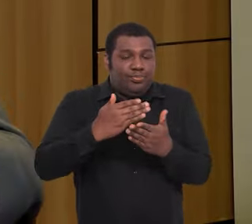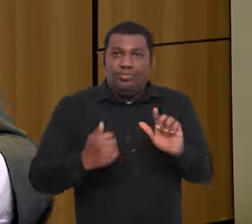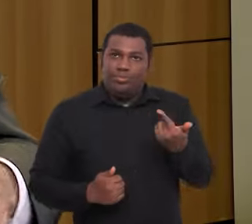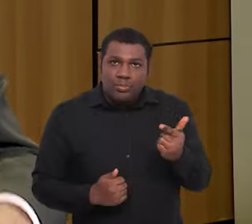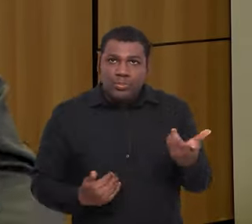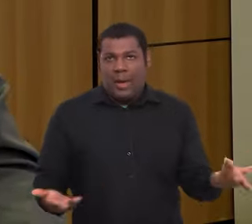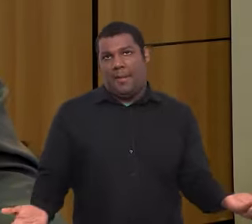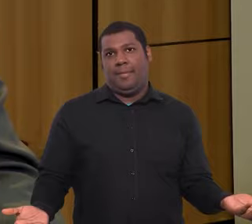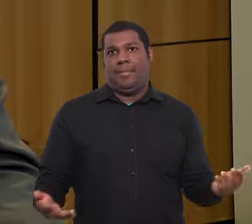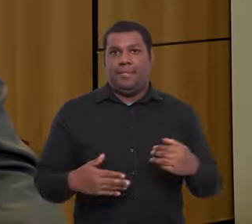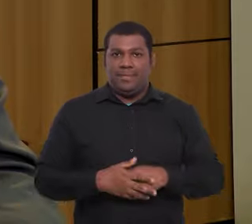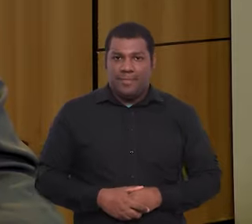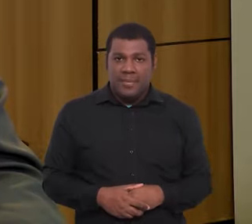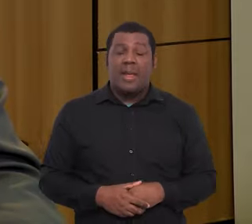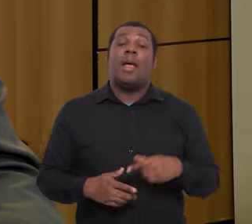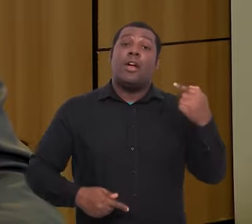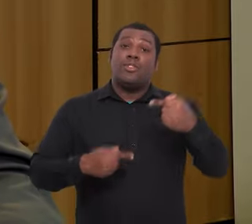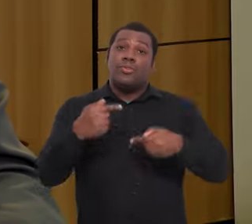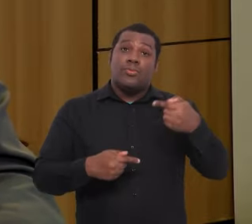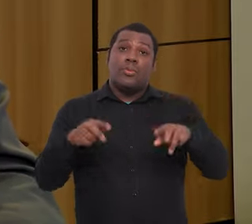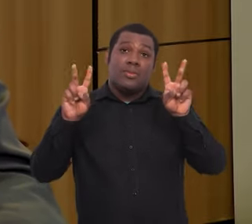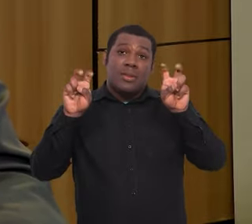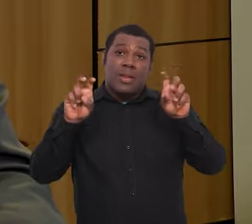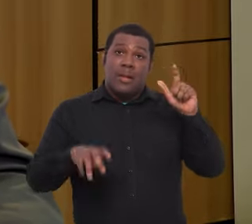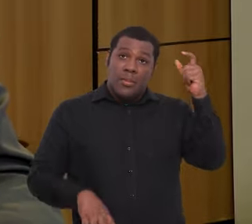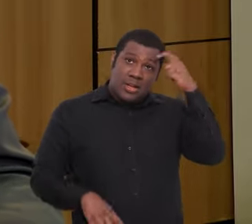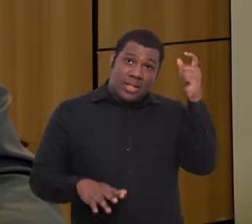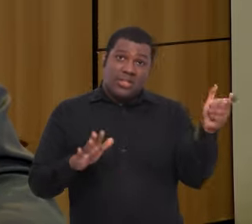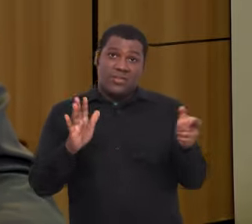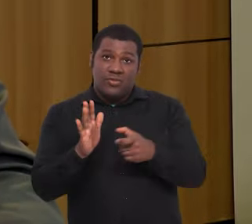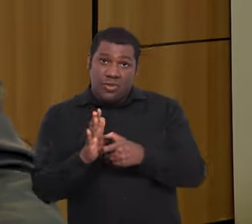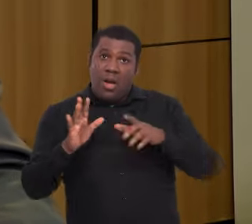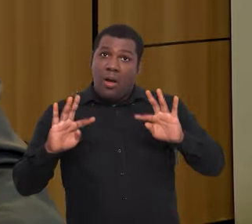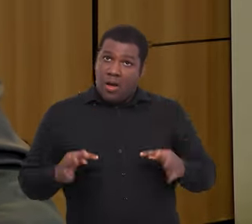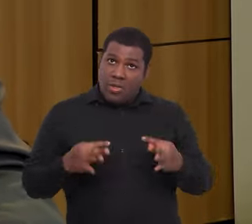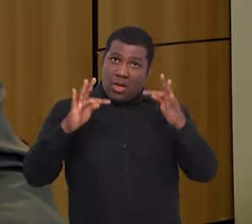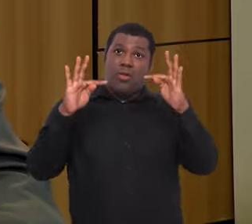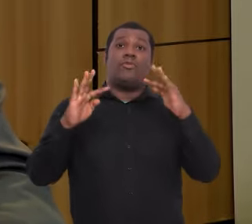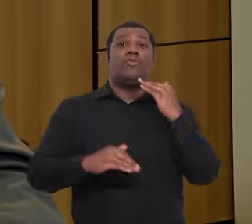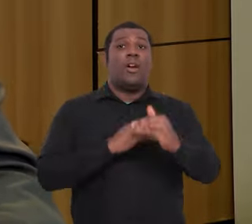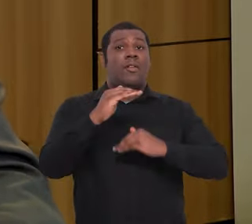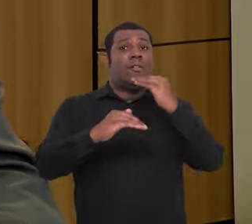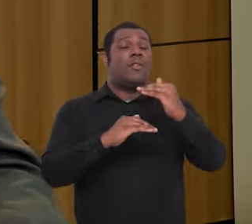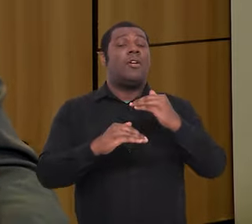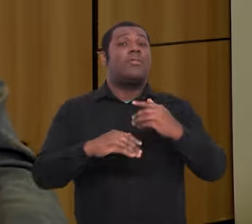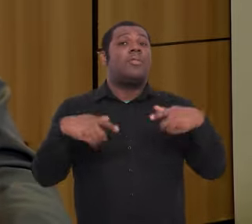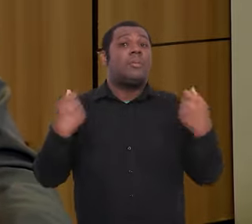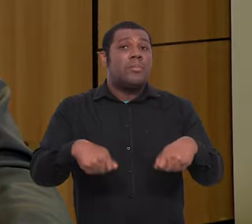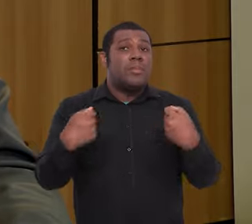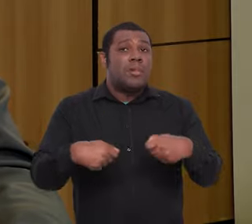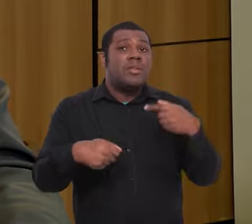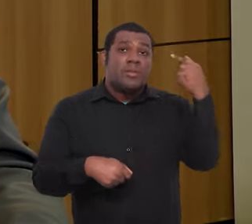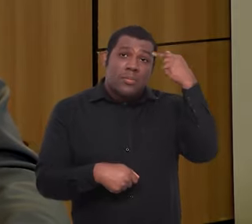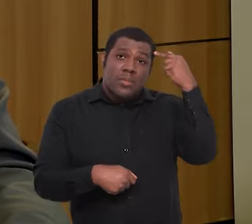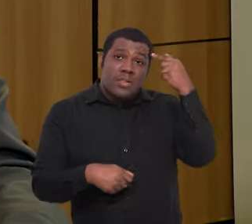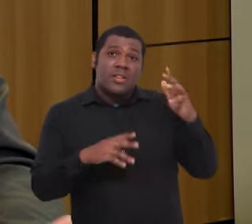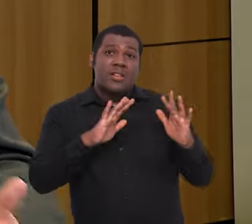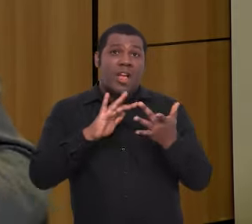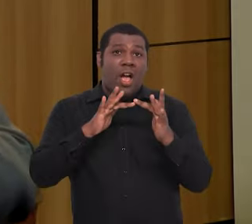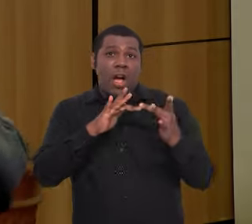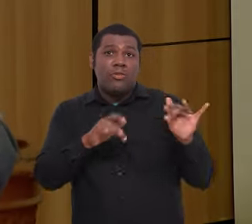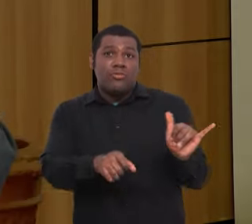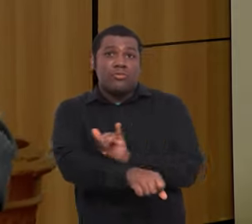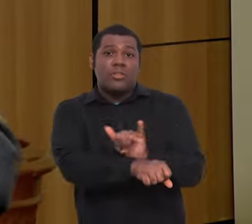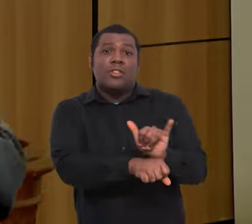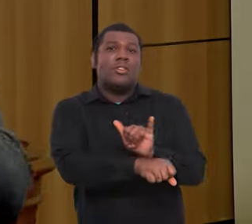debate sobre evolução tecnológica a introdução da Inteligência Artificial é preciso ser pensada